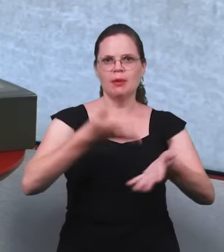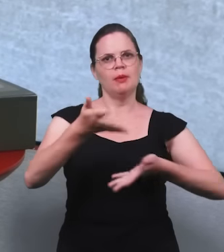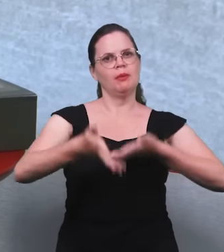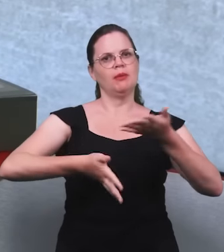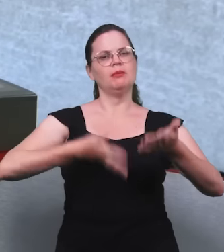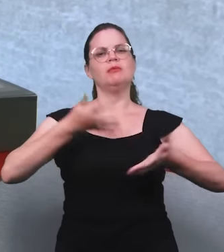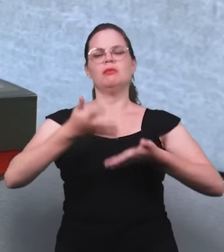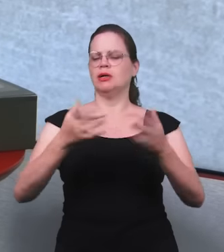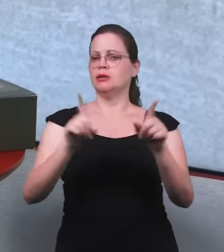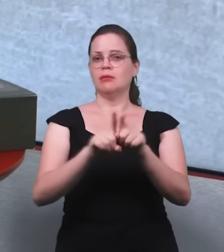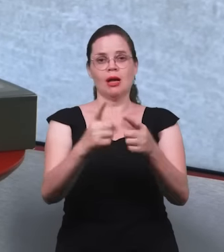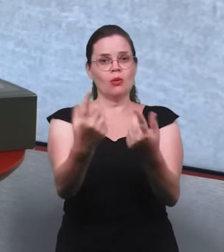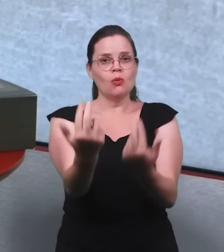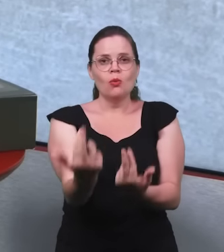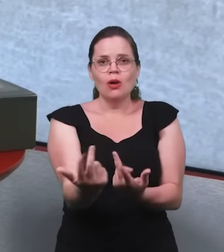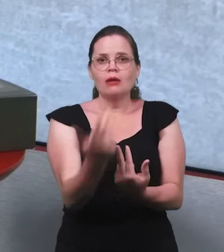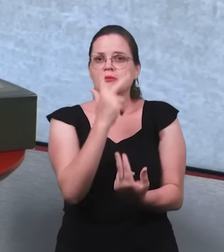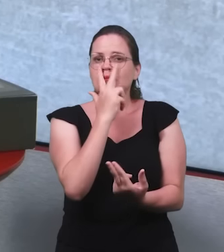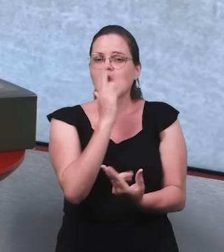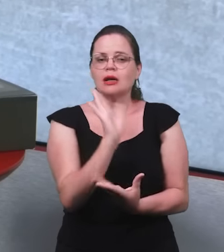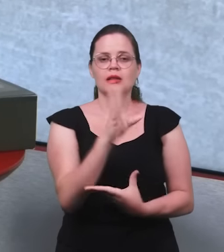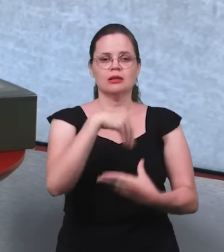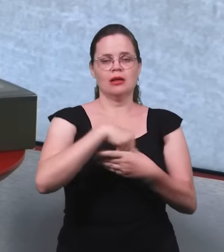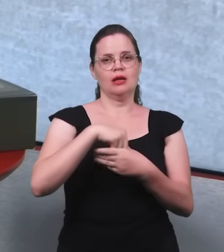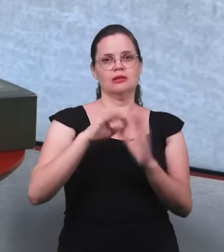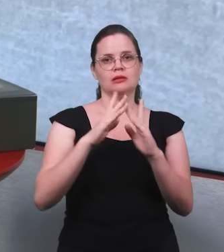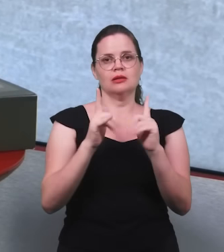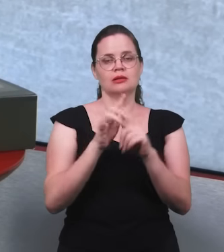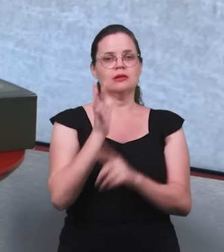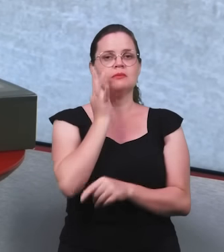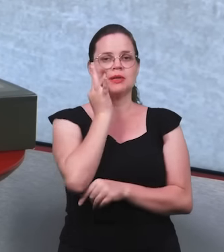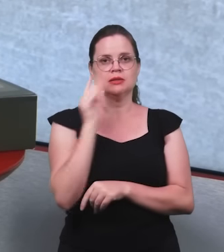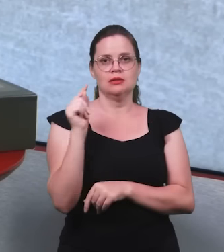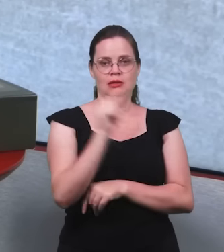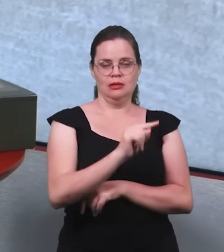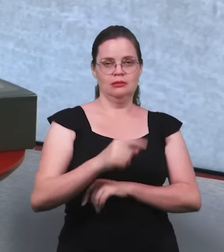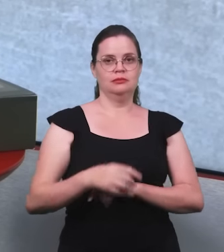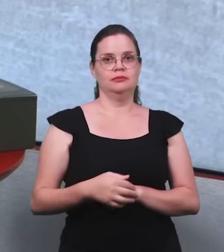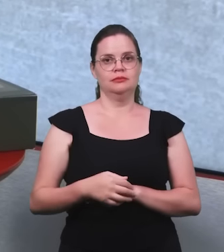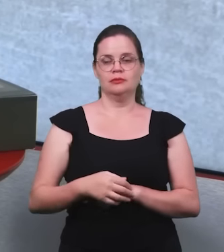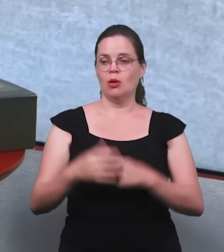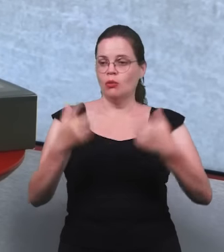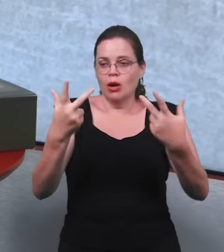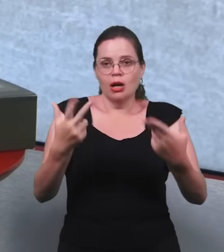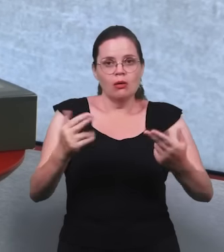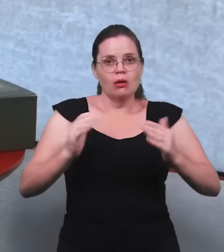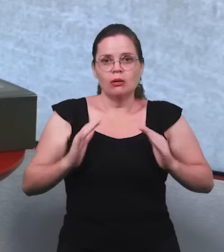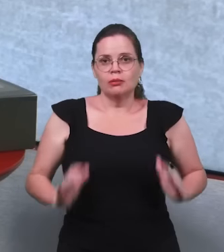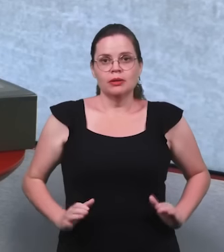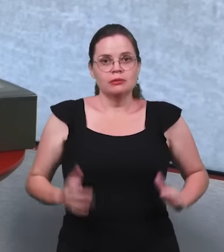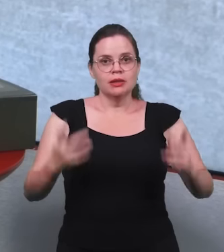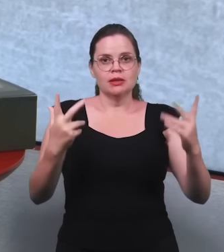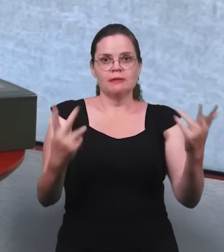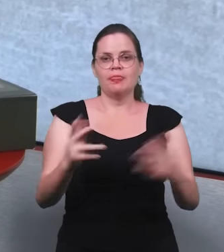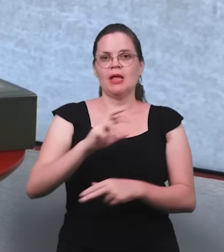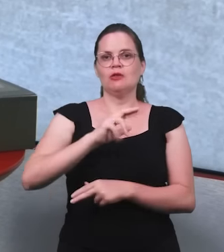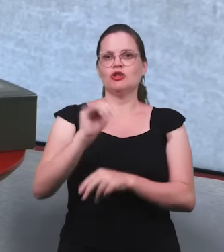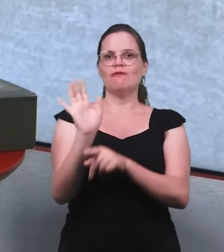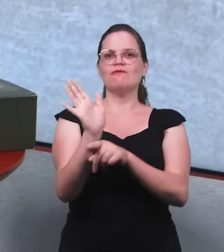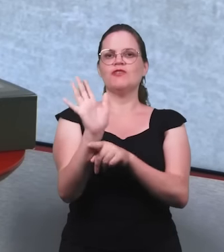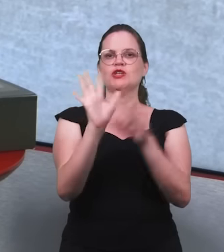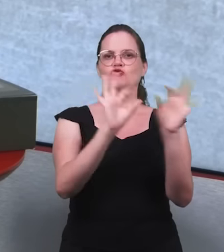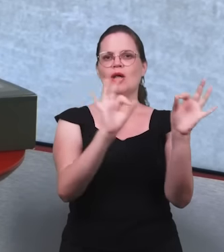ali, então, se comportar como se estivesse presencialmente naquele culto. Então, não se trata simplesmente de assistir a um